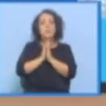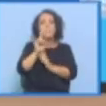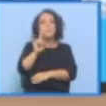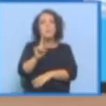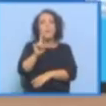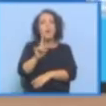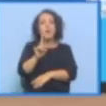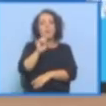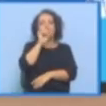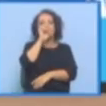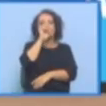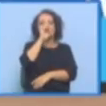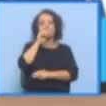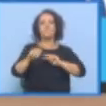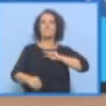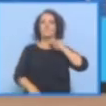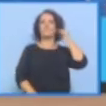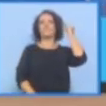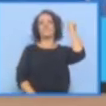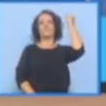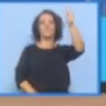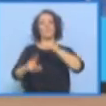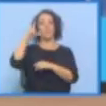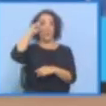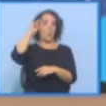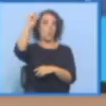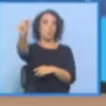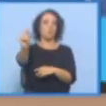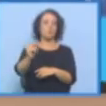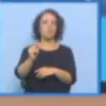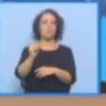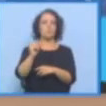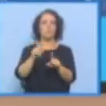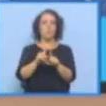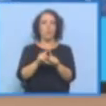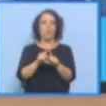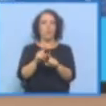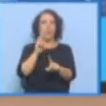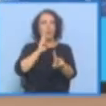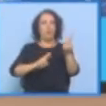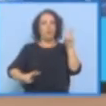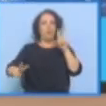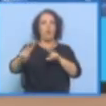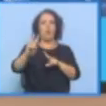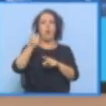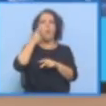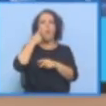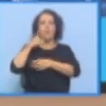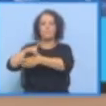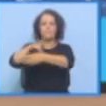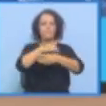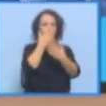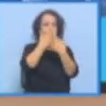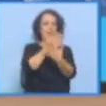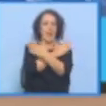seminário, e de repente vou para uma diocese que está mais longe, e aquele acolhimento mostrou-nos os amigos. Lembro que nos levou